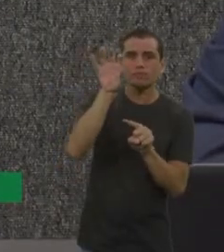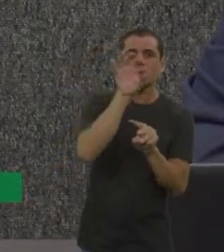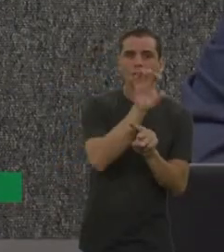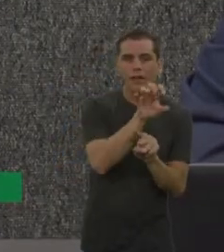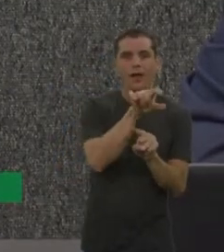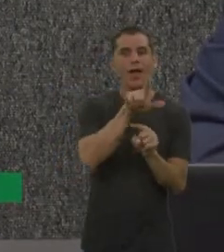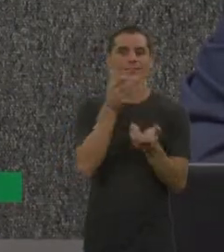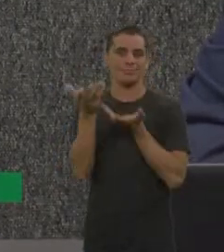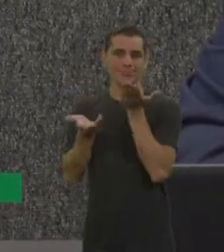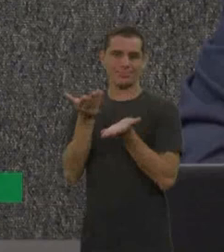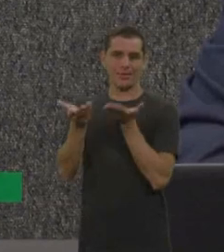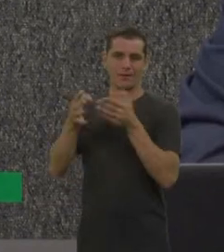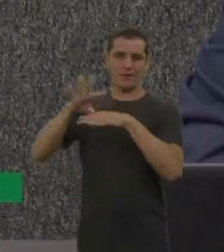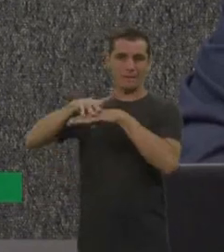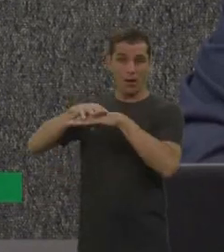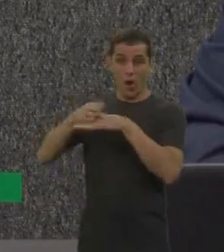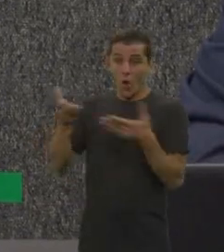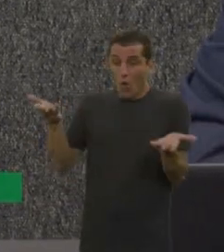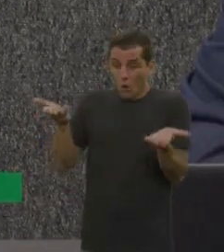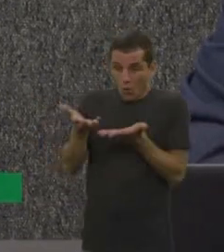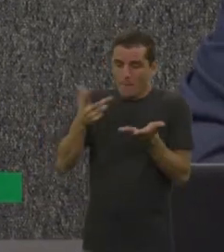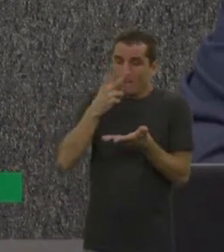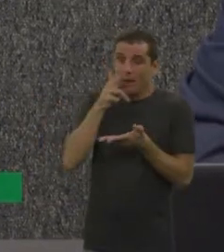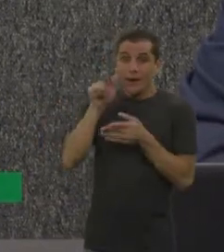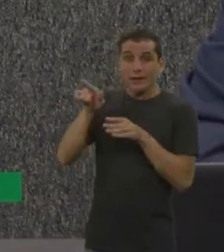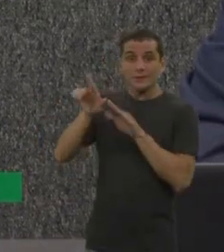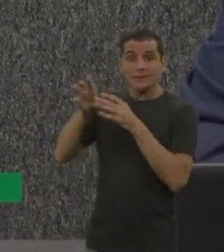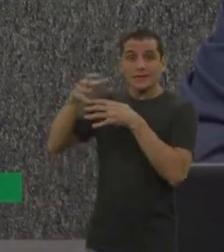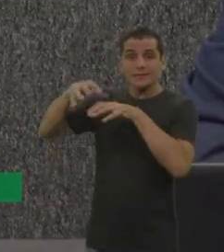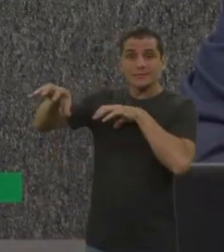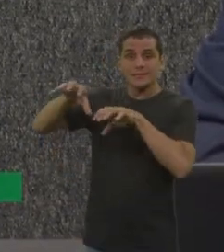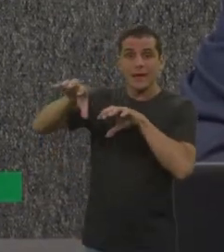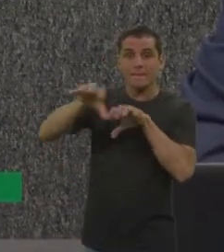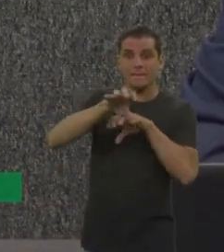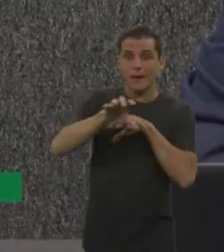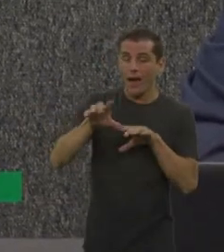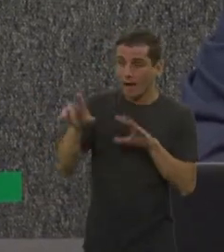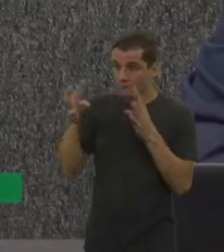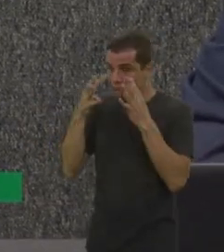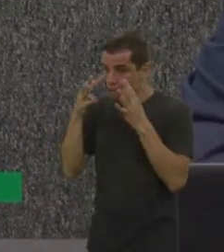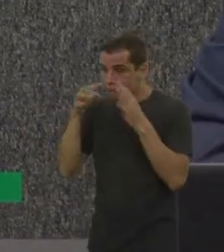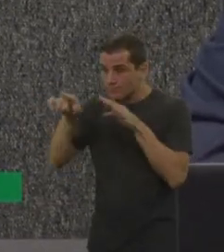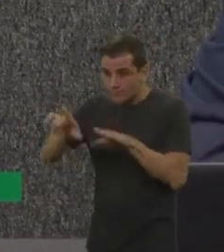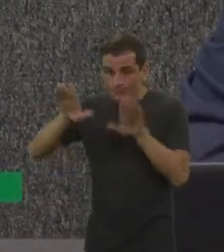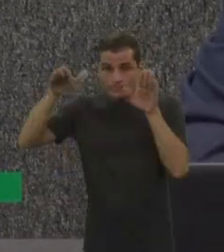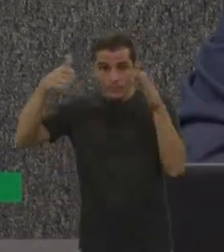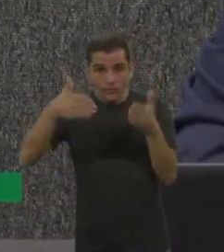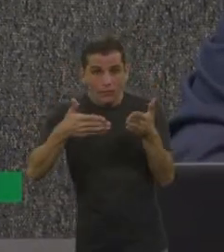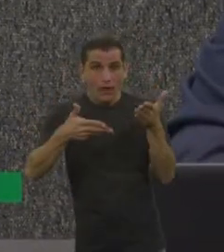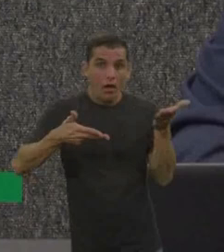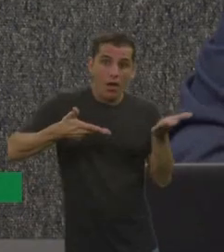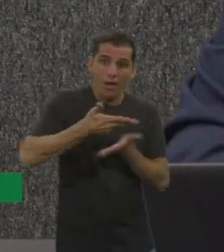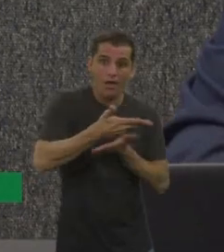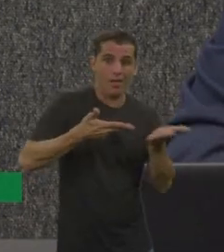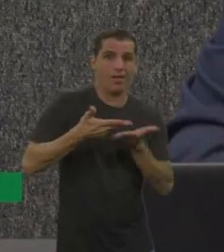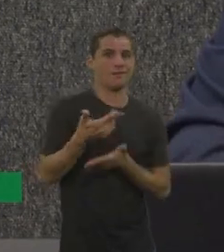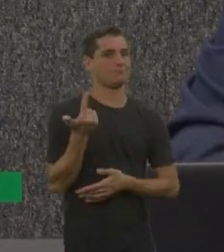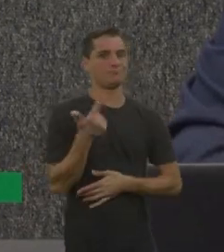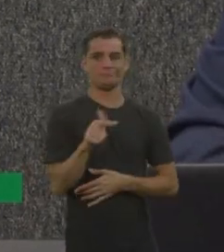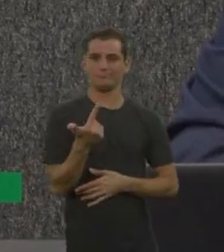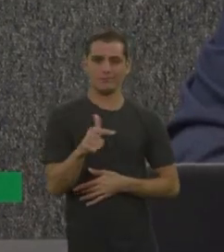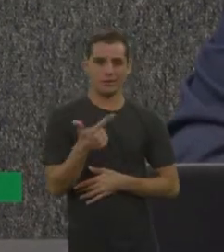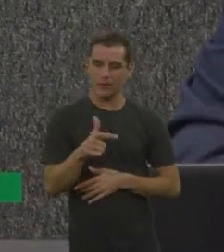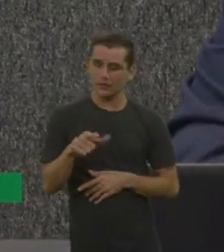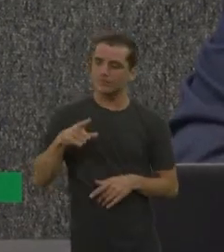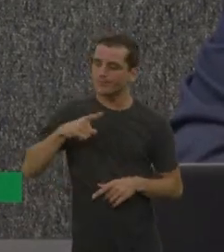fracionadas, fragmentadas. Mas nós não temos atenção integral. Para a gente ter ideia, já que ele vai apresentar, nós temos 4 centros